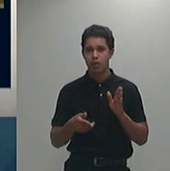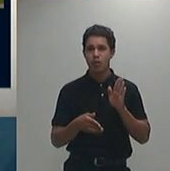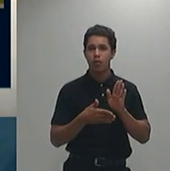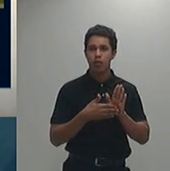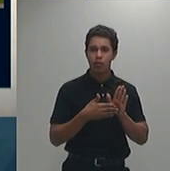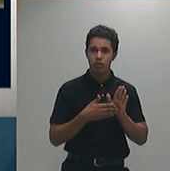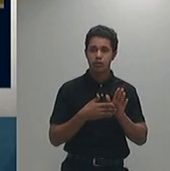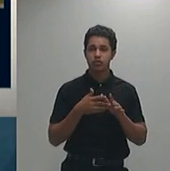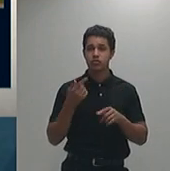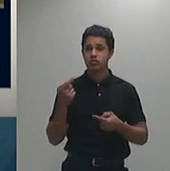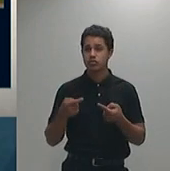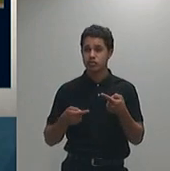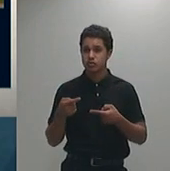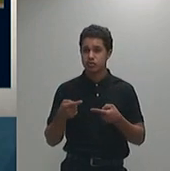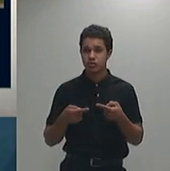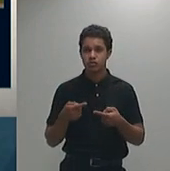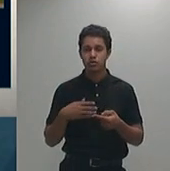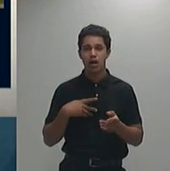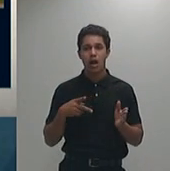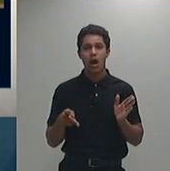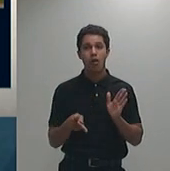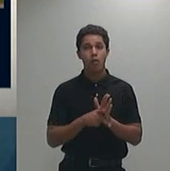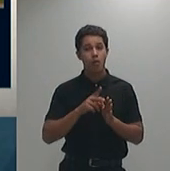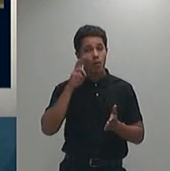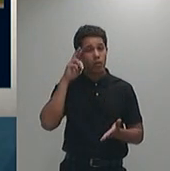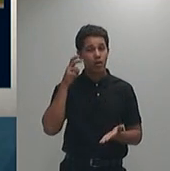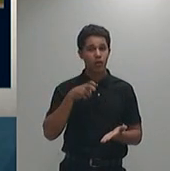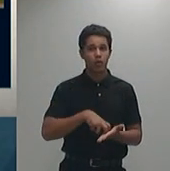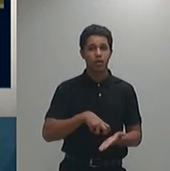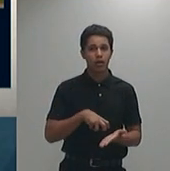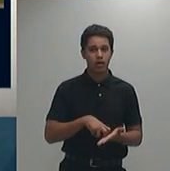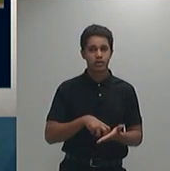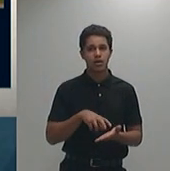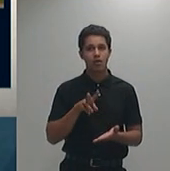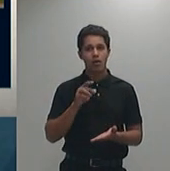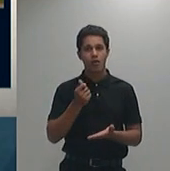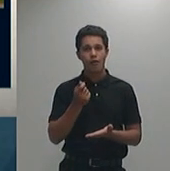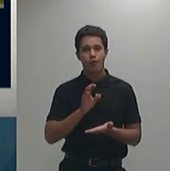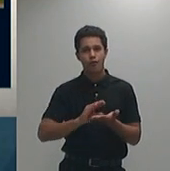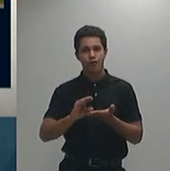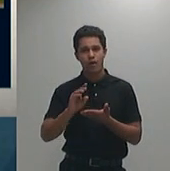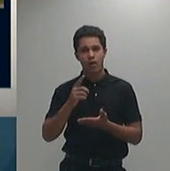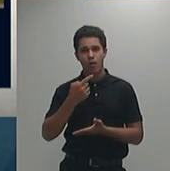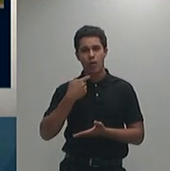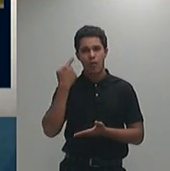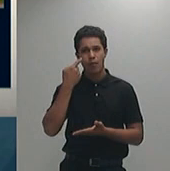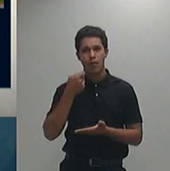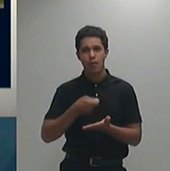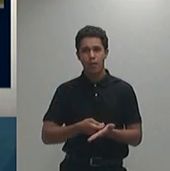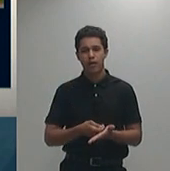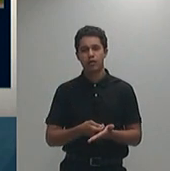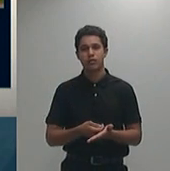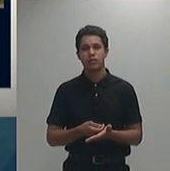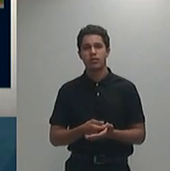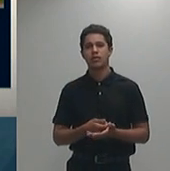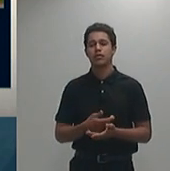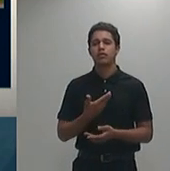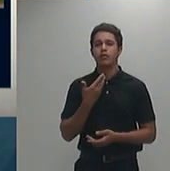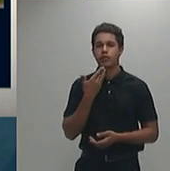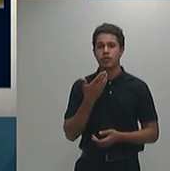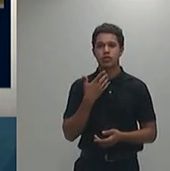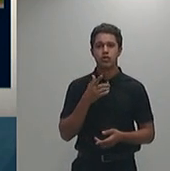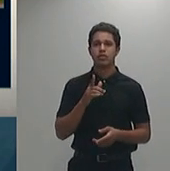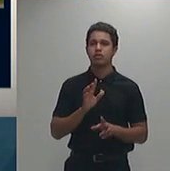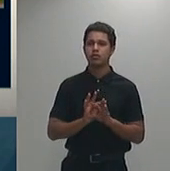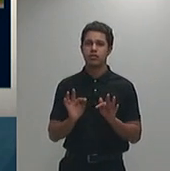discutir a própria condenação a verba honorária possuindo causa de pedir e pedidos